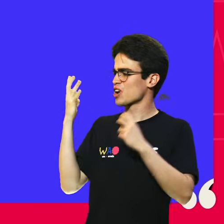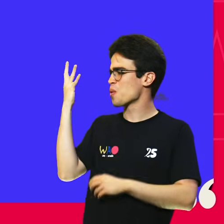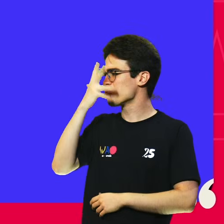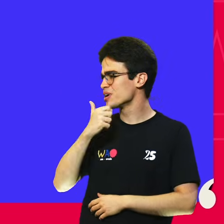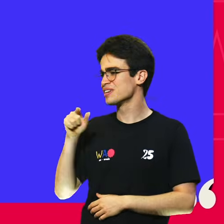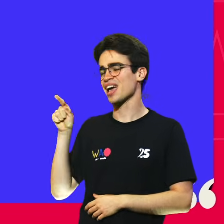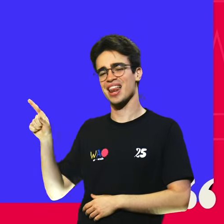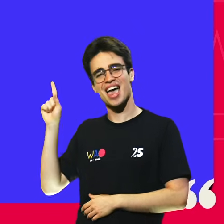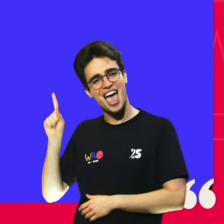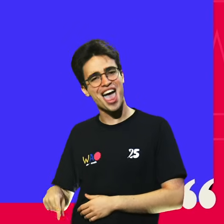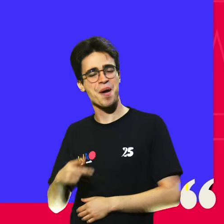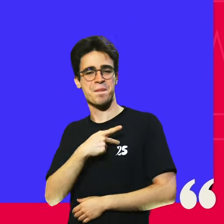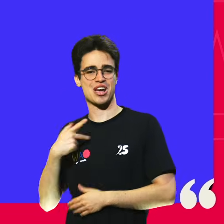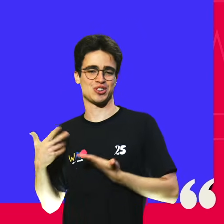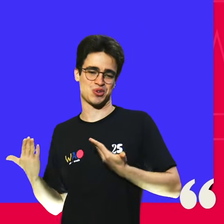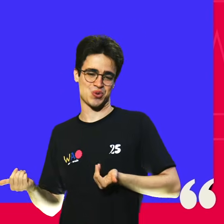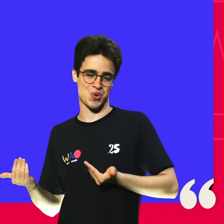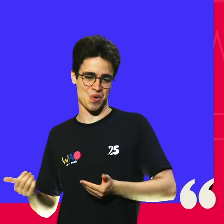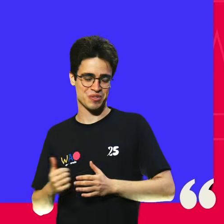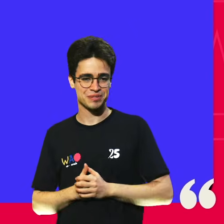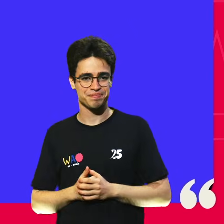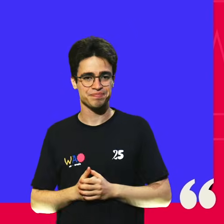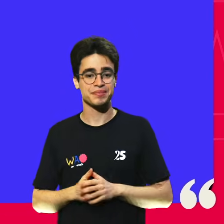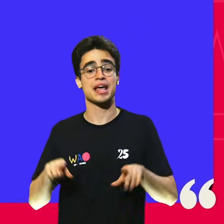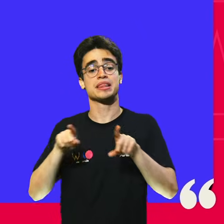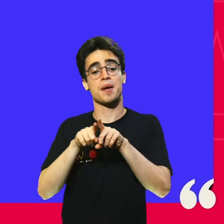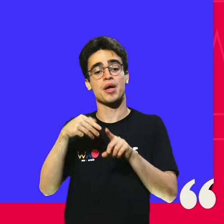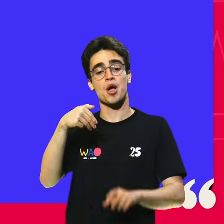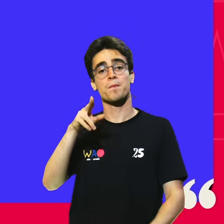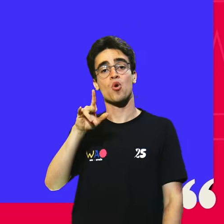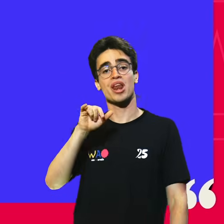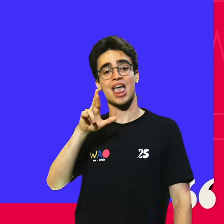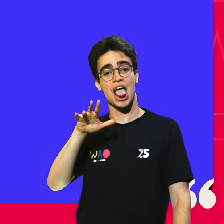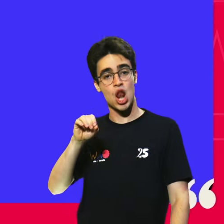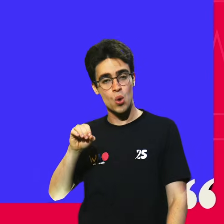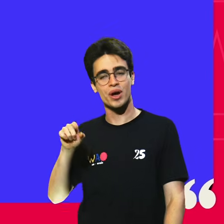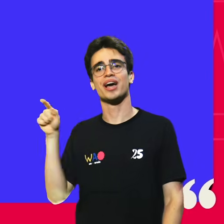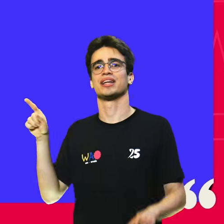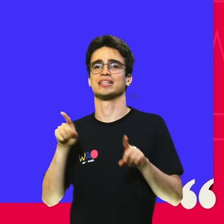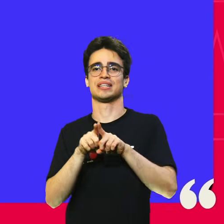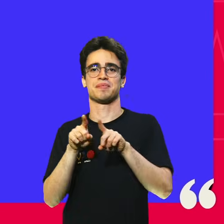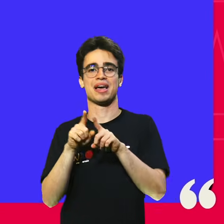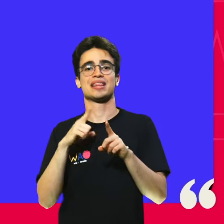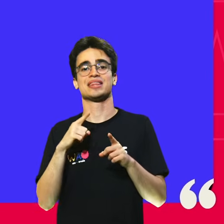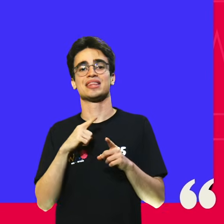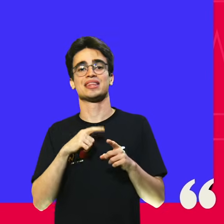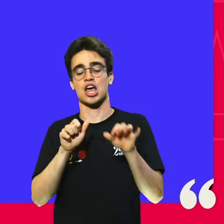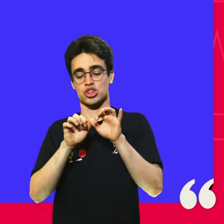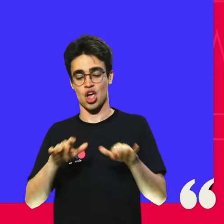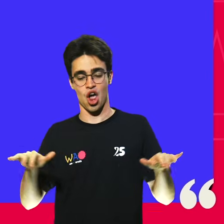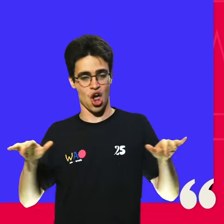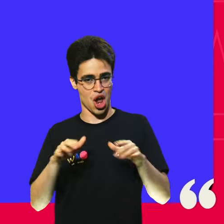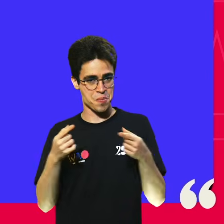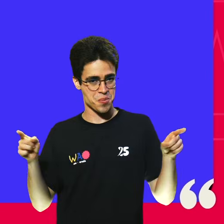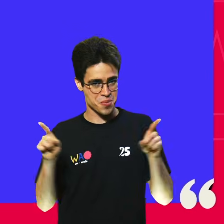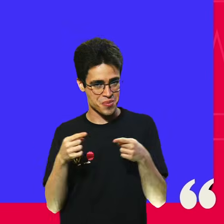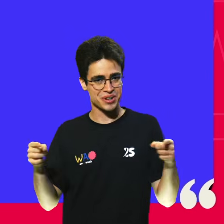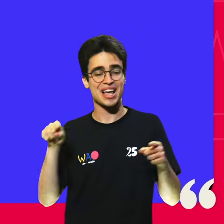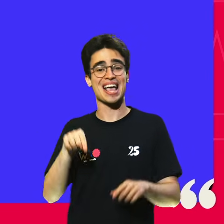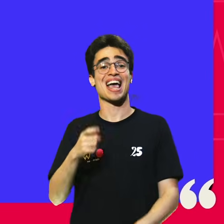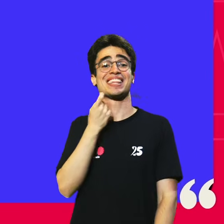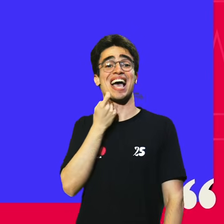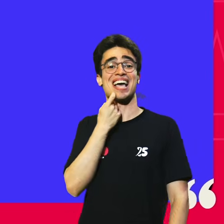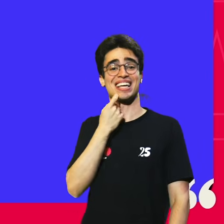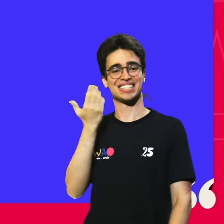jovem pastor. E o Murilo, nosso filho mais novo, esteve tocando aqui na sexta-feira, com o nosso time de